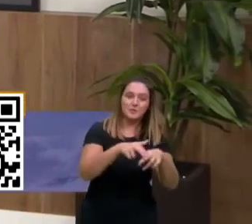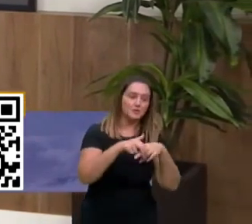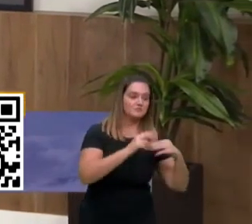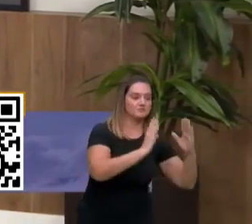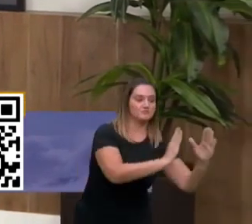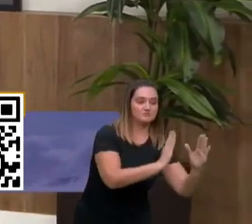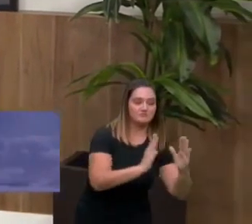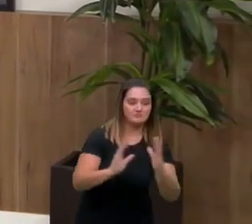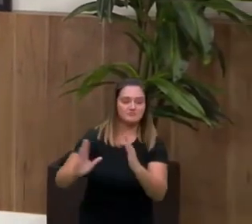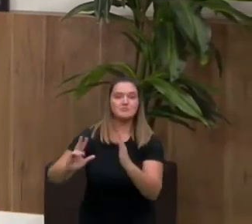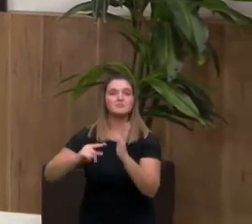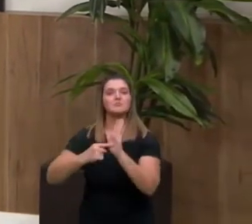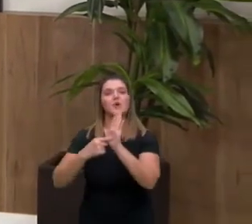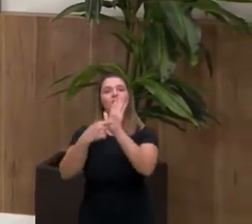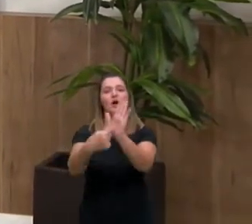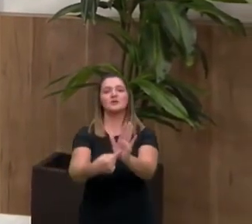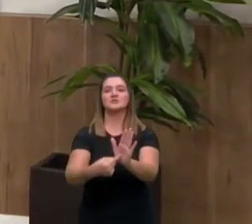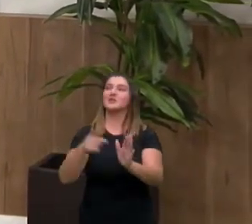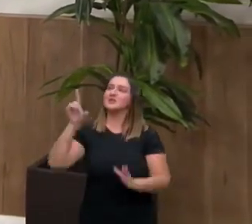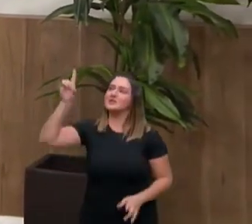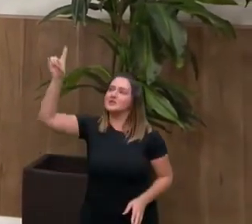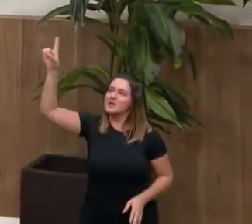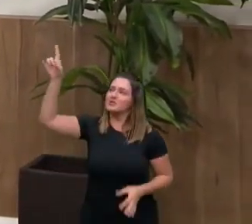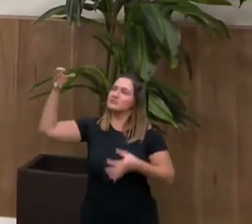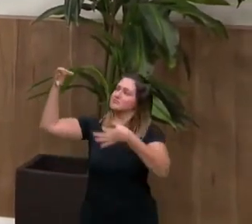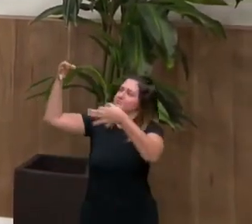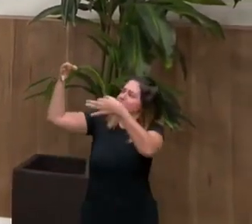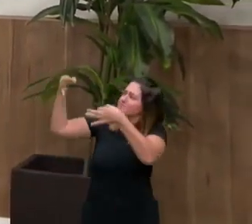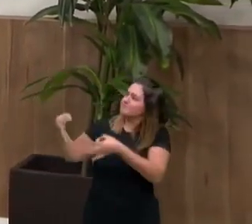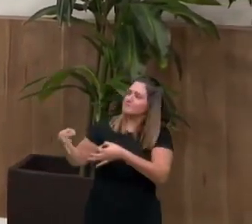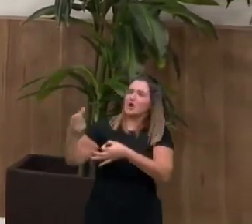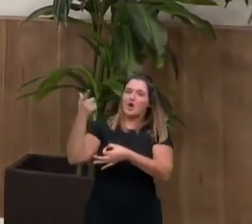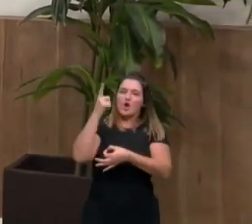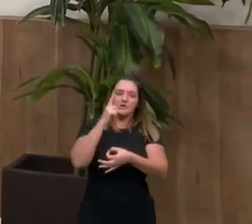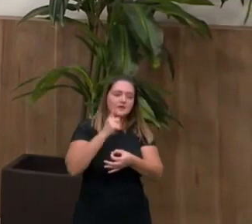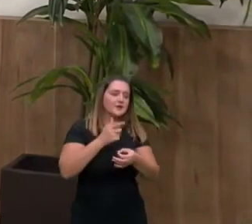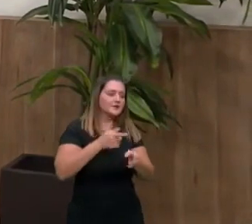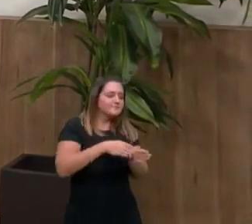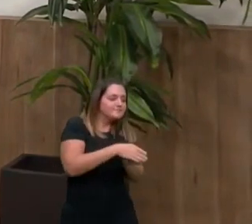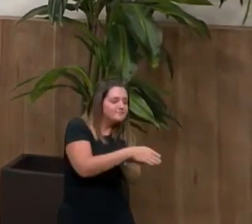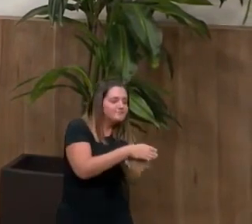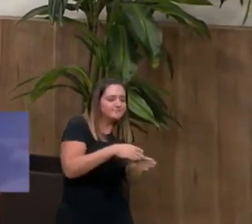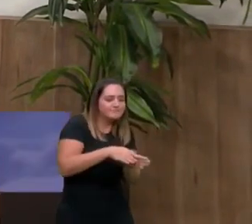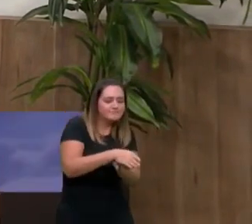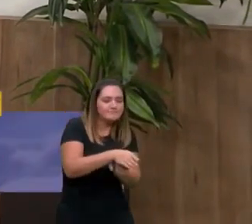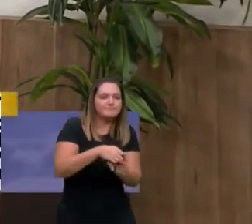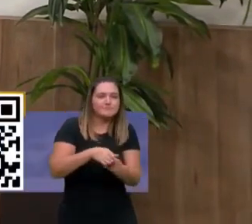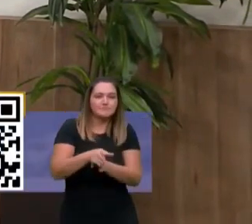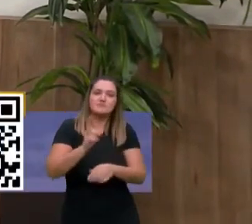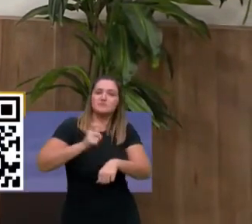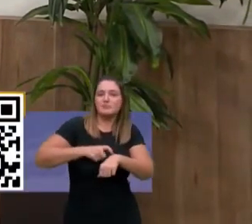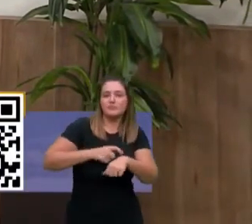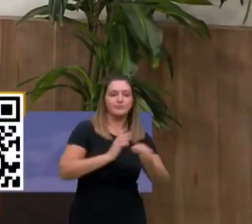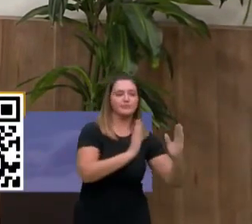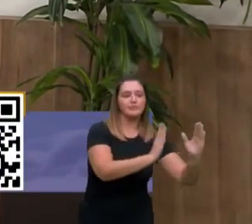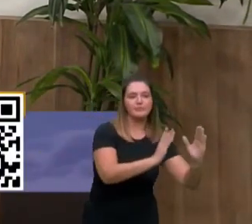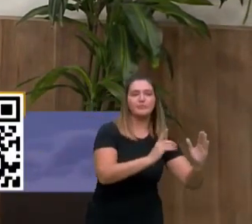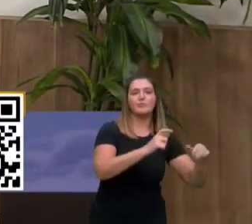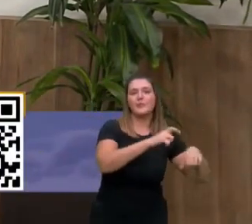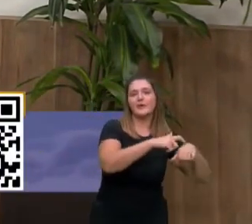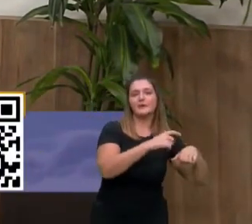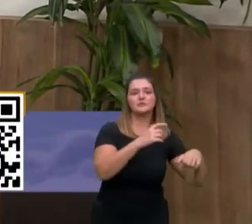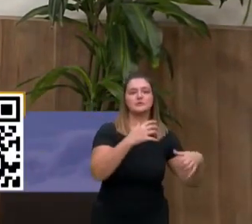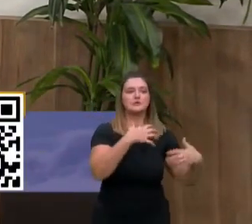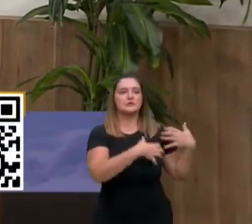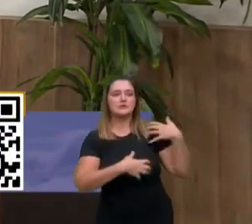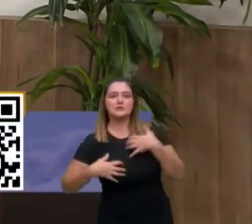cristianismo revelam a perfeição de Deus ao conduzir a sua igreja na história, mesmo diante de situações de perseguição,